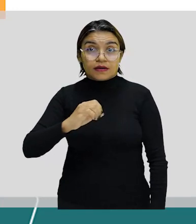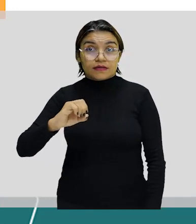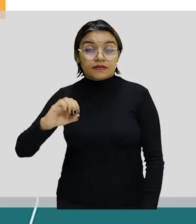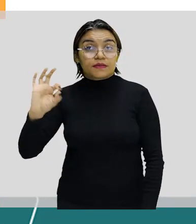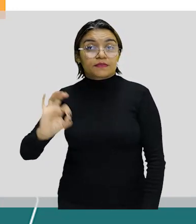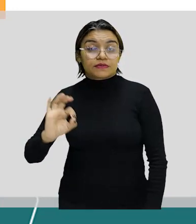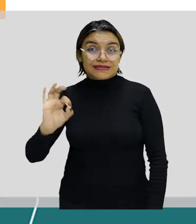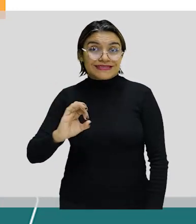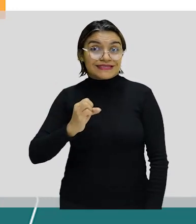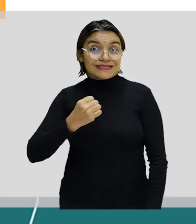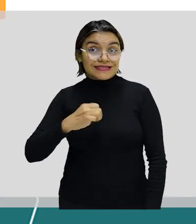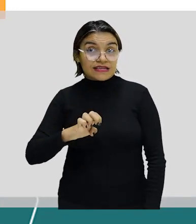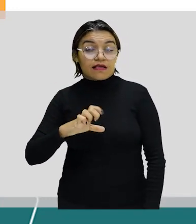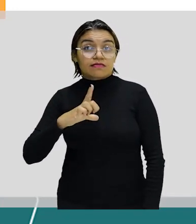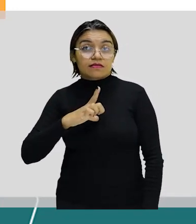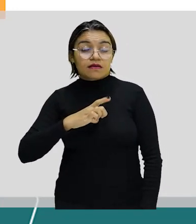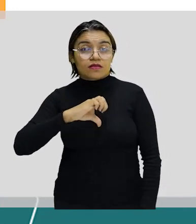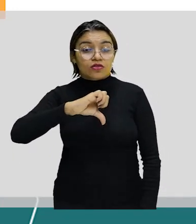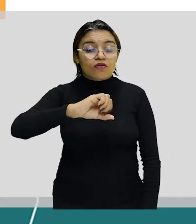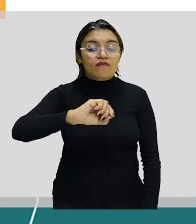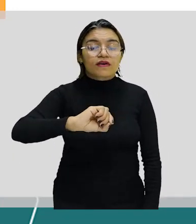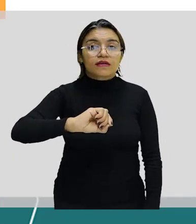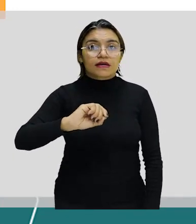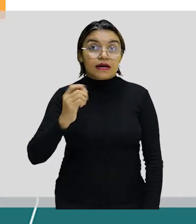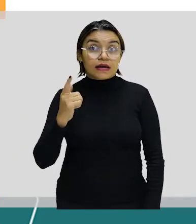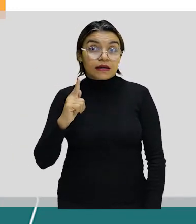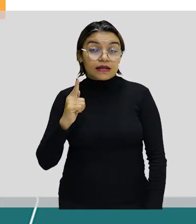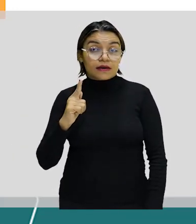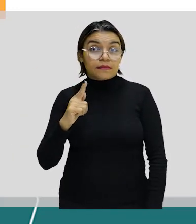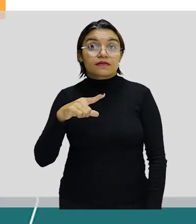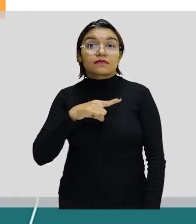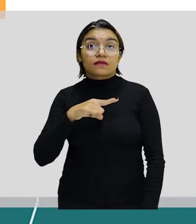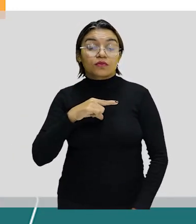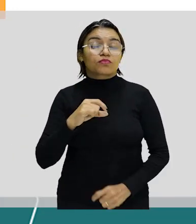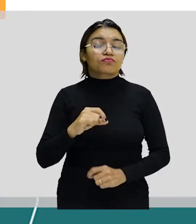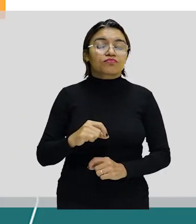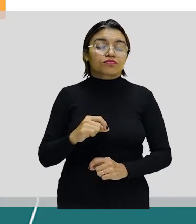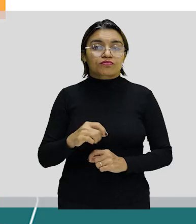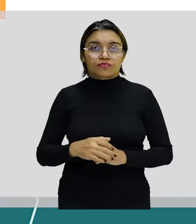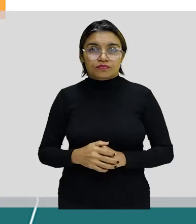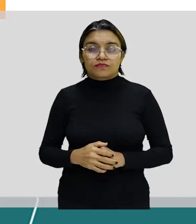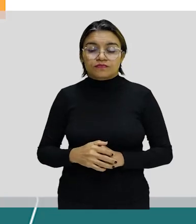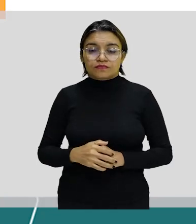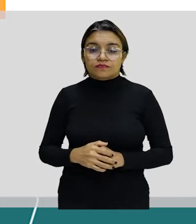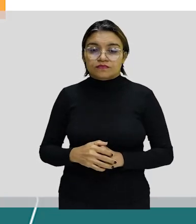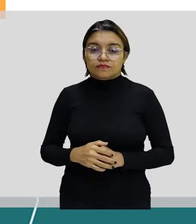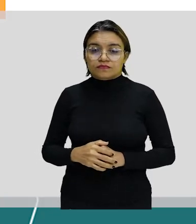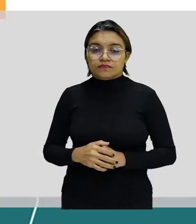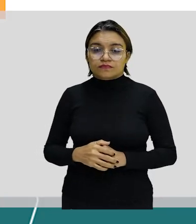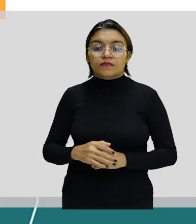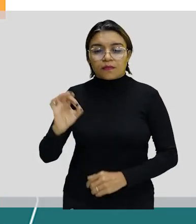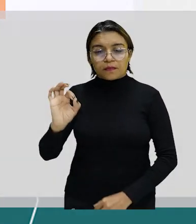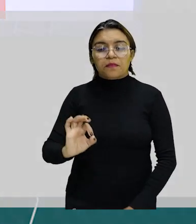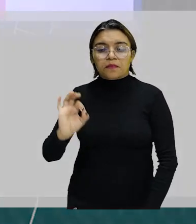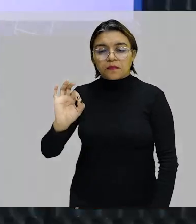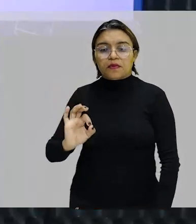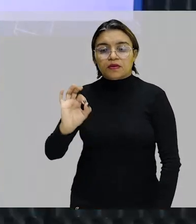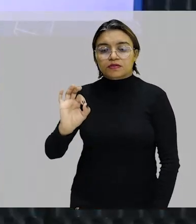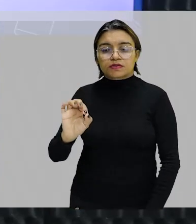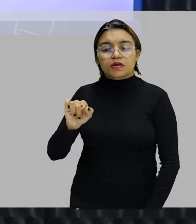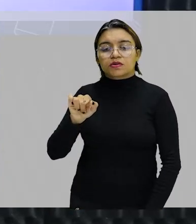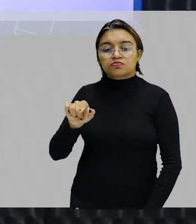temos 90 gramas, certo? 90 gramas, nós vamos ter o quê? Uma certa porcentagem, que